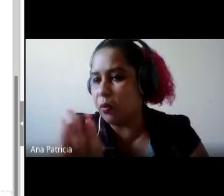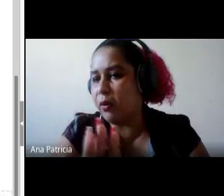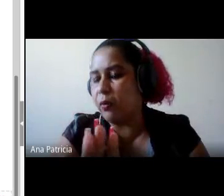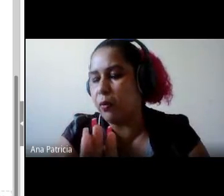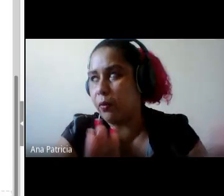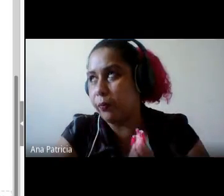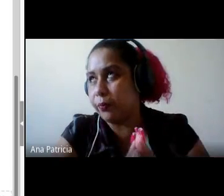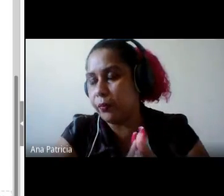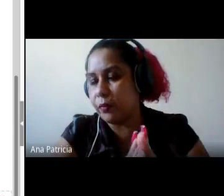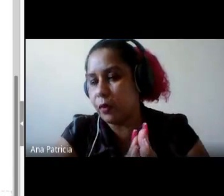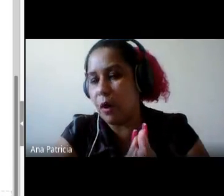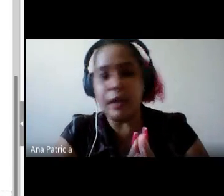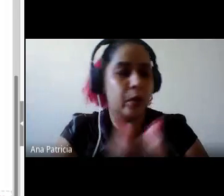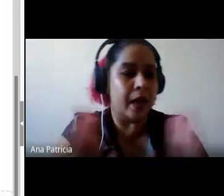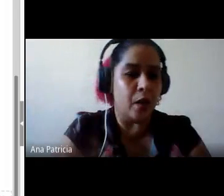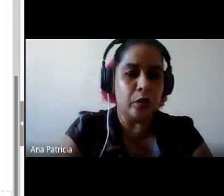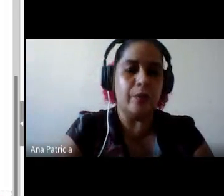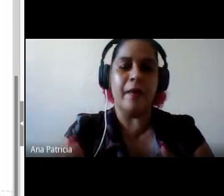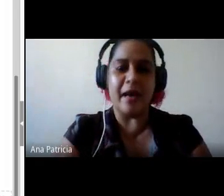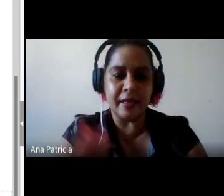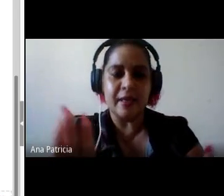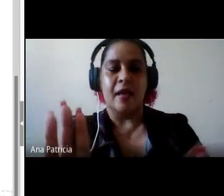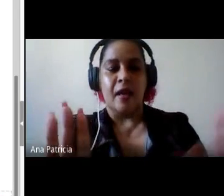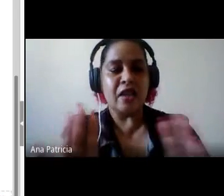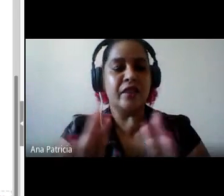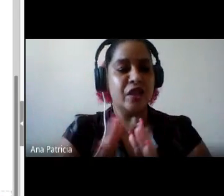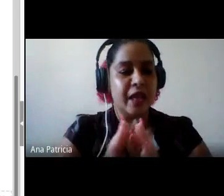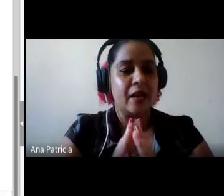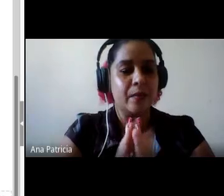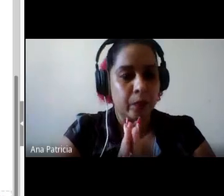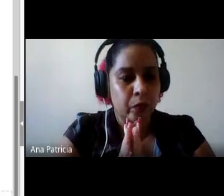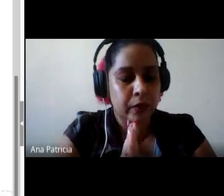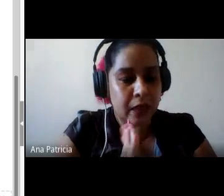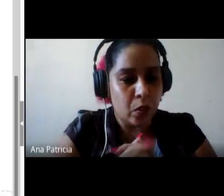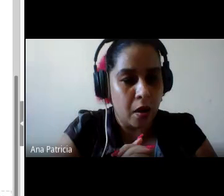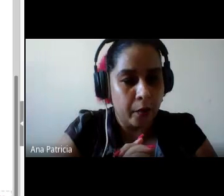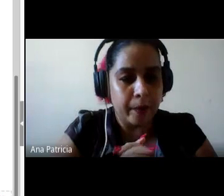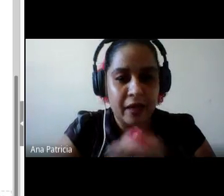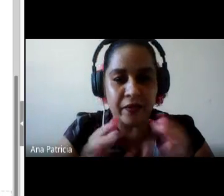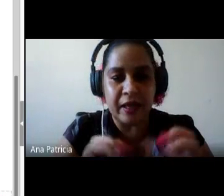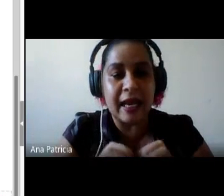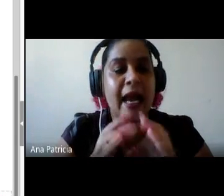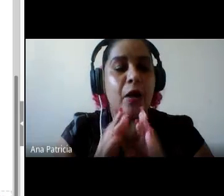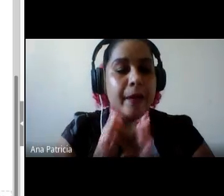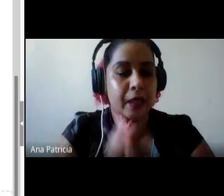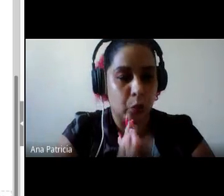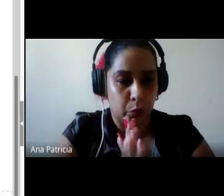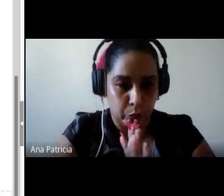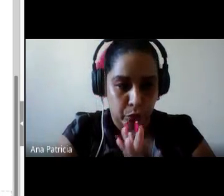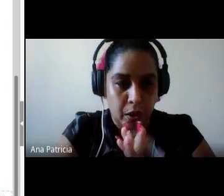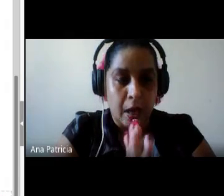agora o artigo neutro, mas a gente vai chegar num senso comum para que fique claro